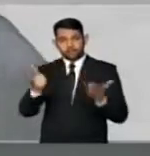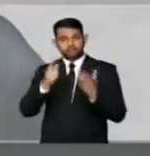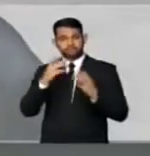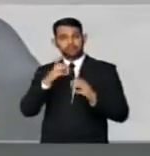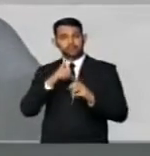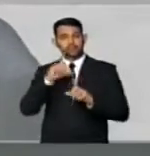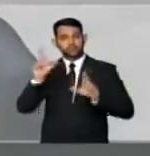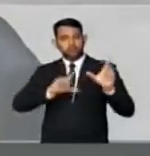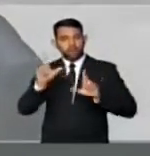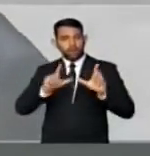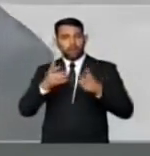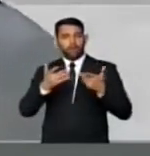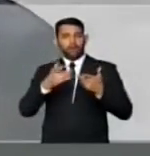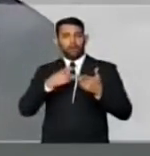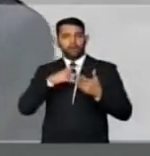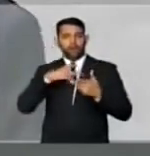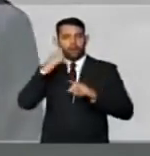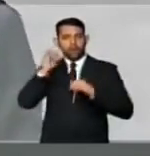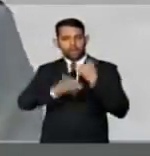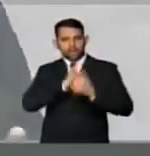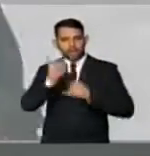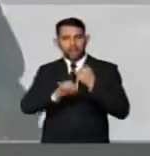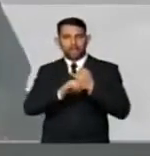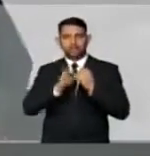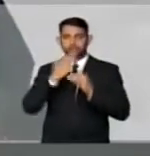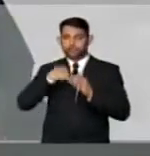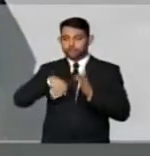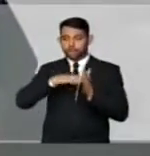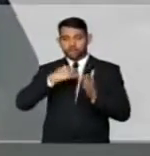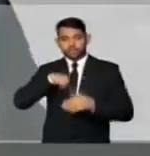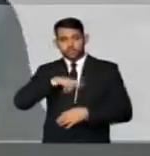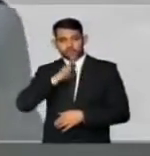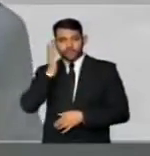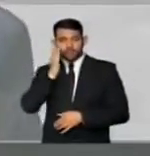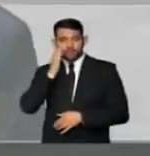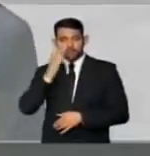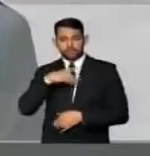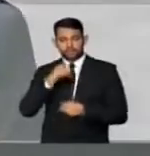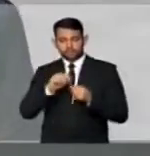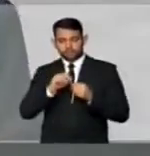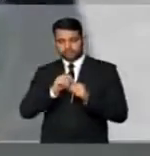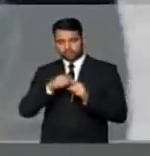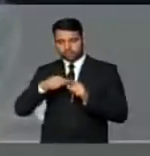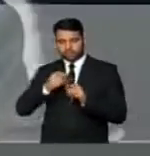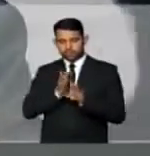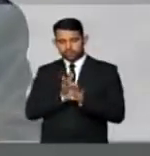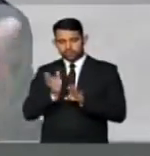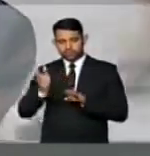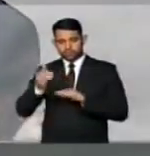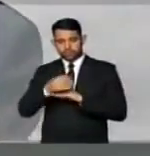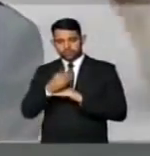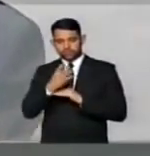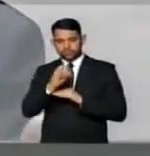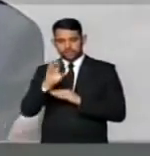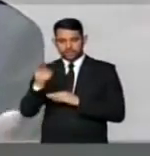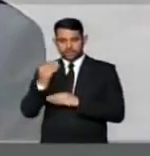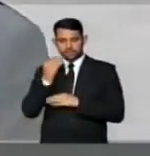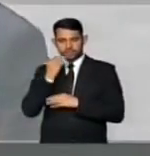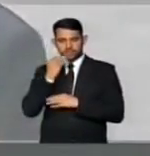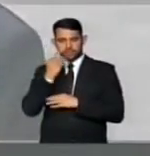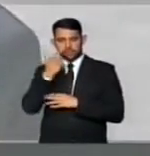nós sabemos que a Rádio Corredor fala aqui que eu desvio. Uns falam de 400